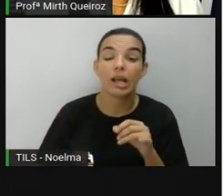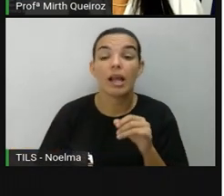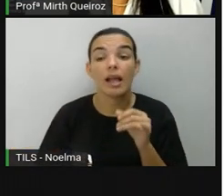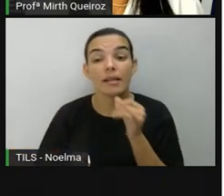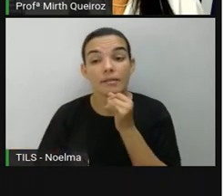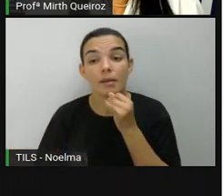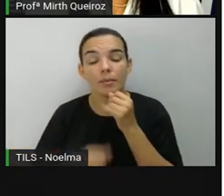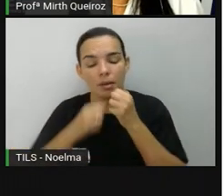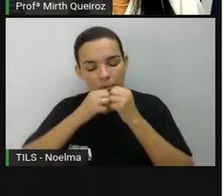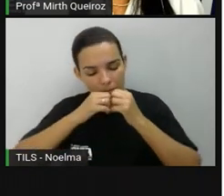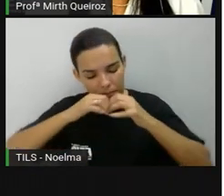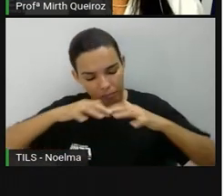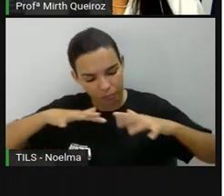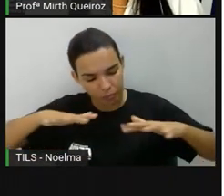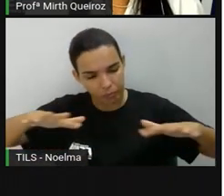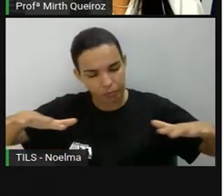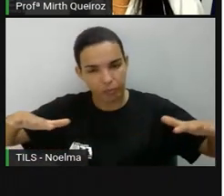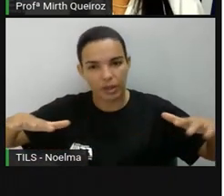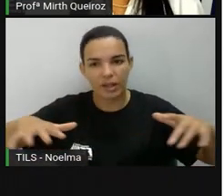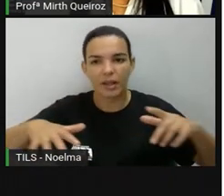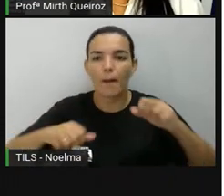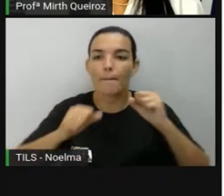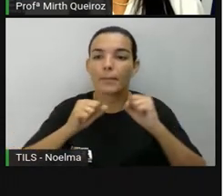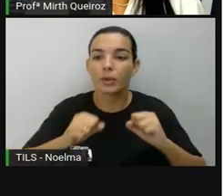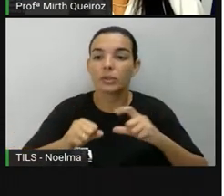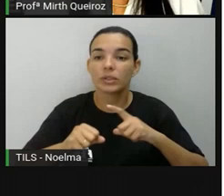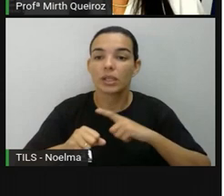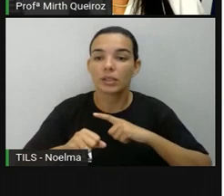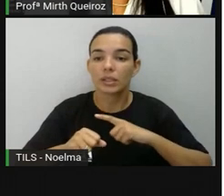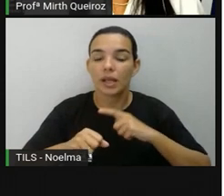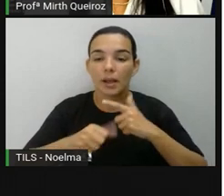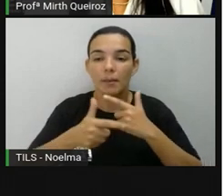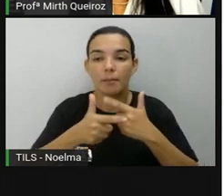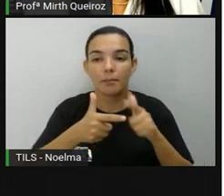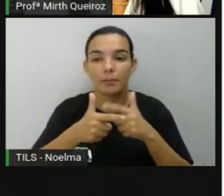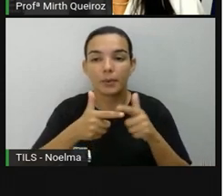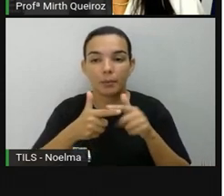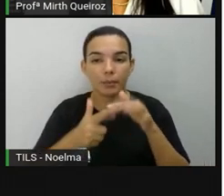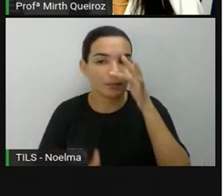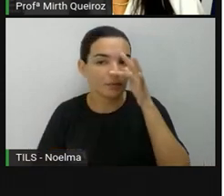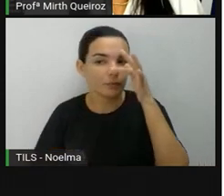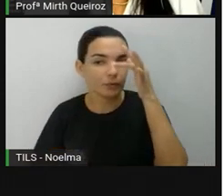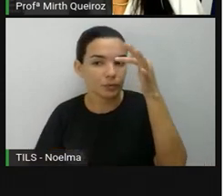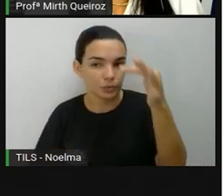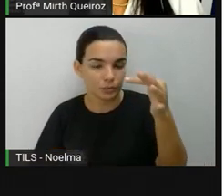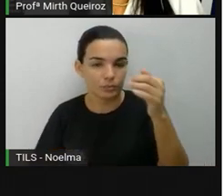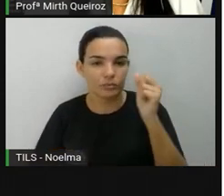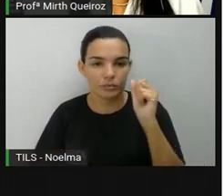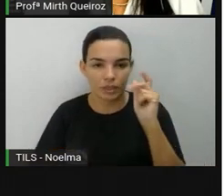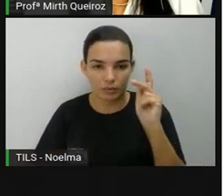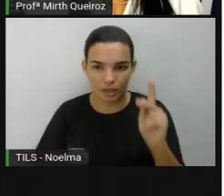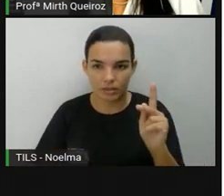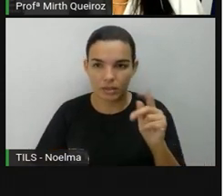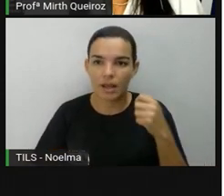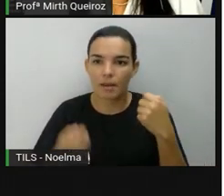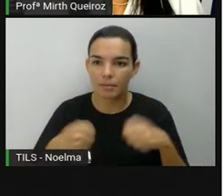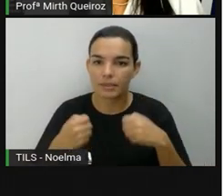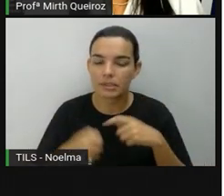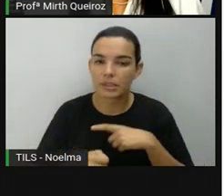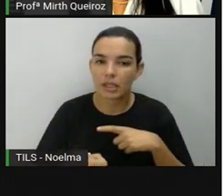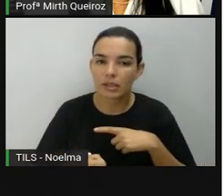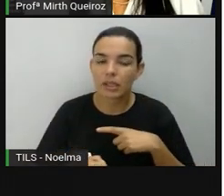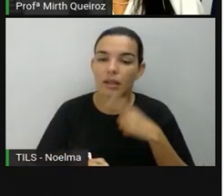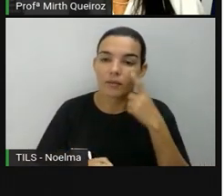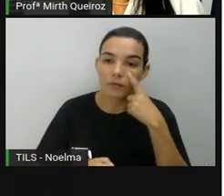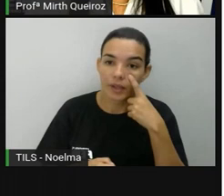doença, pode gerar problemas futuros. Então, cheque em mais de uma fonte se aquela informação é